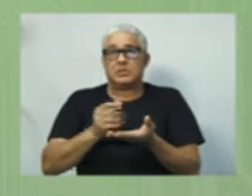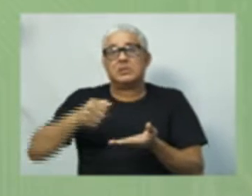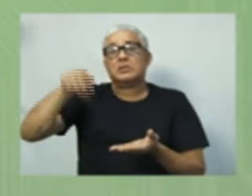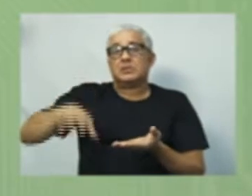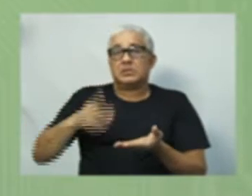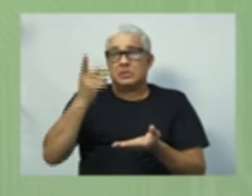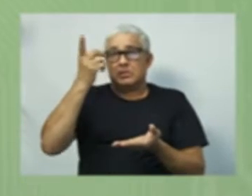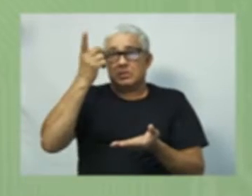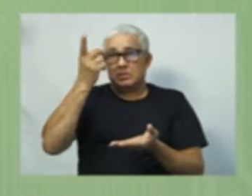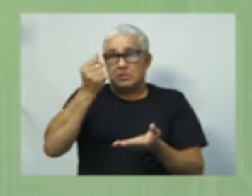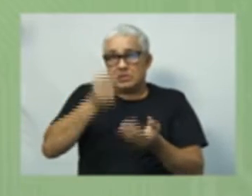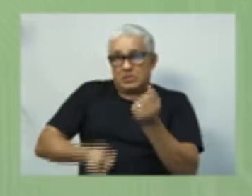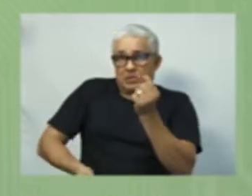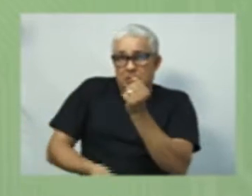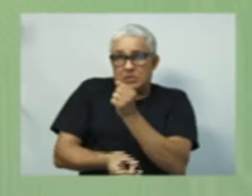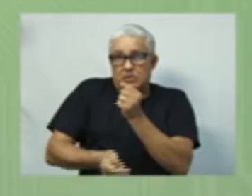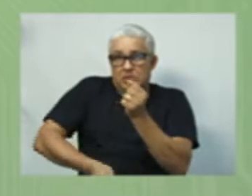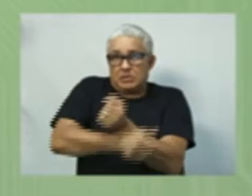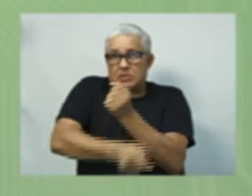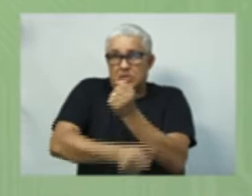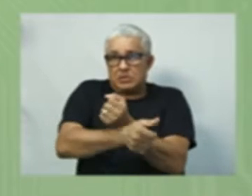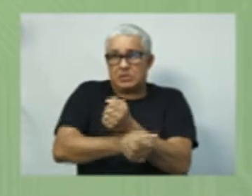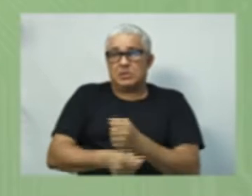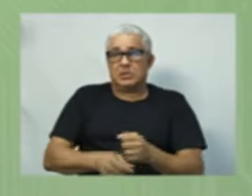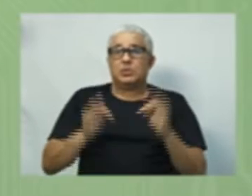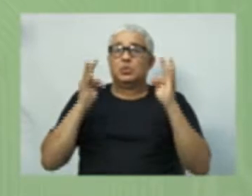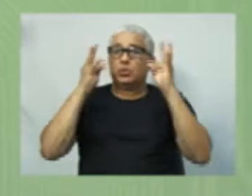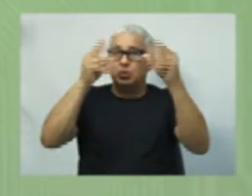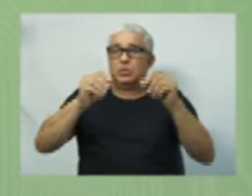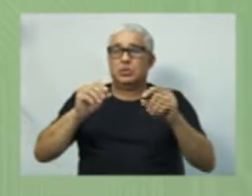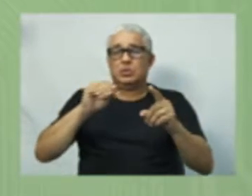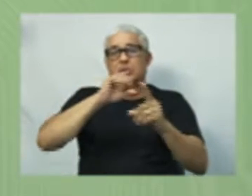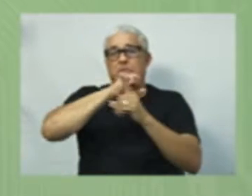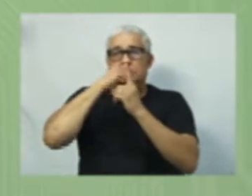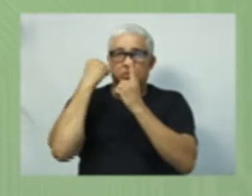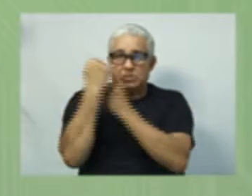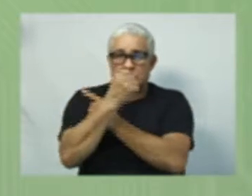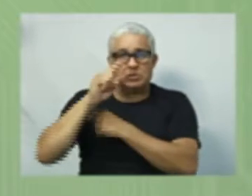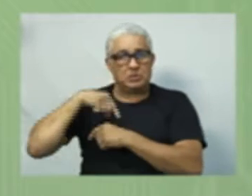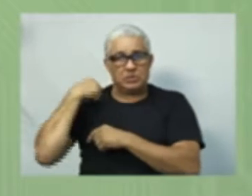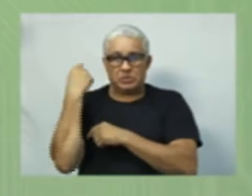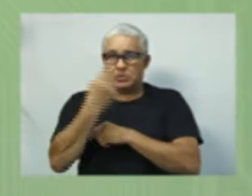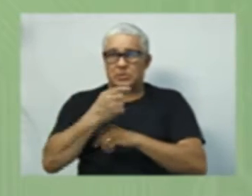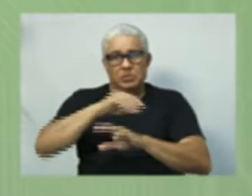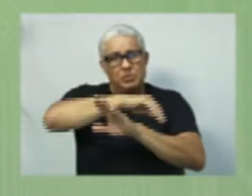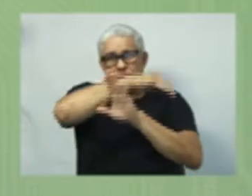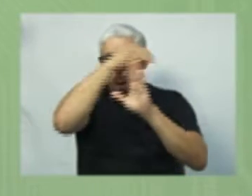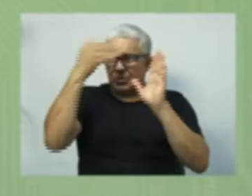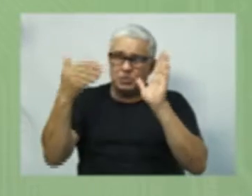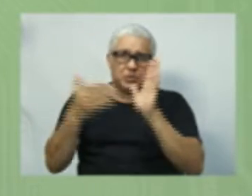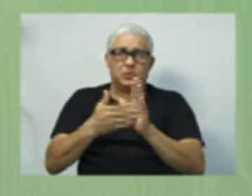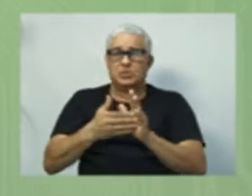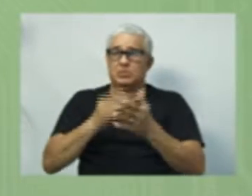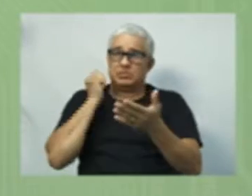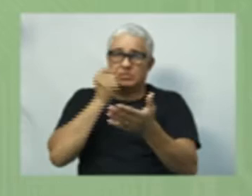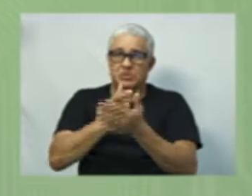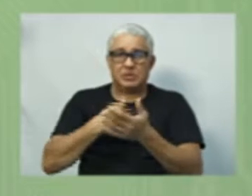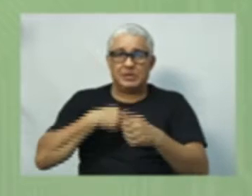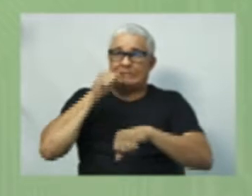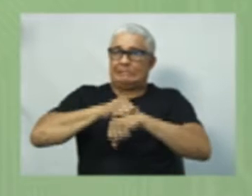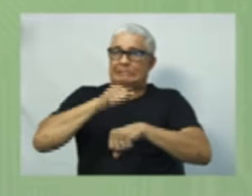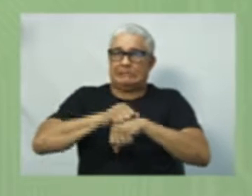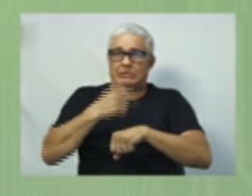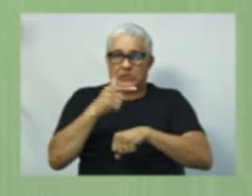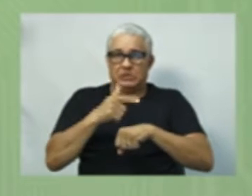paga esse dinheiro? Olha, toda a sociedade. Todos nós pagamos. Até aquele que fala, eu não tenho dinheiro para